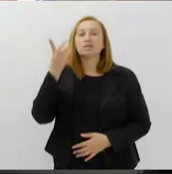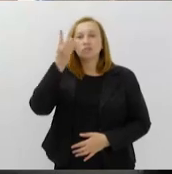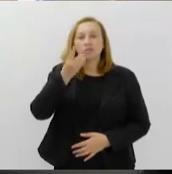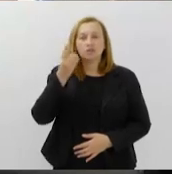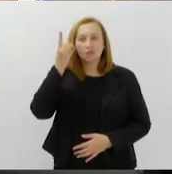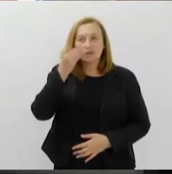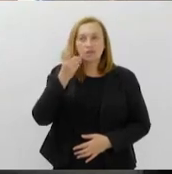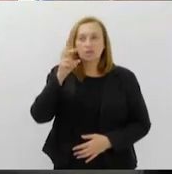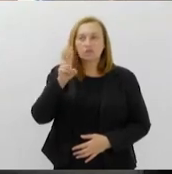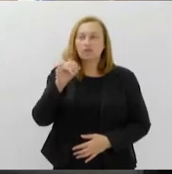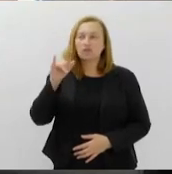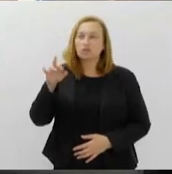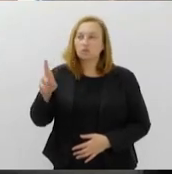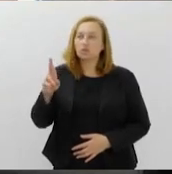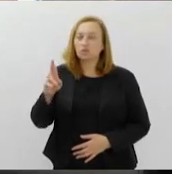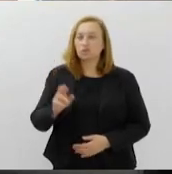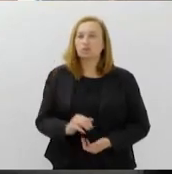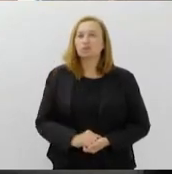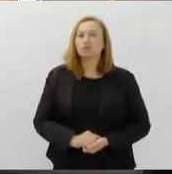Deputado Vitor Júnior.